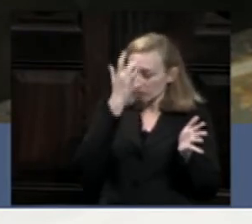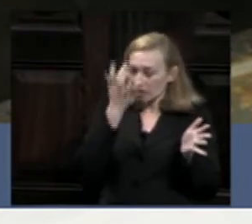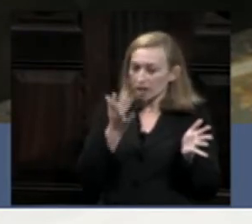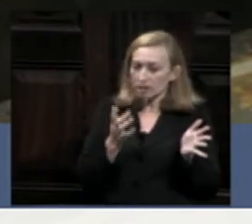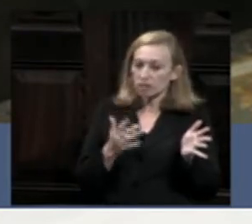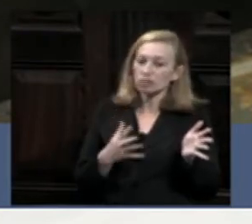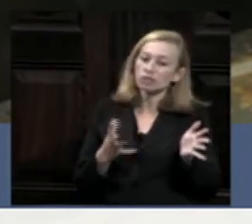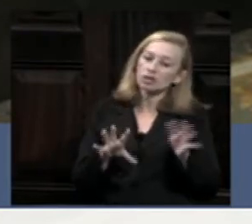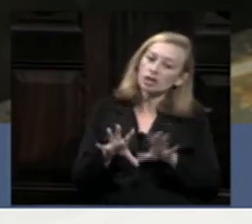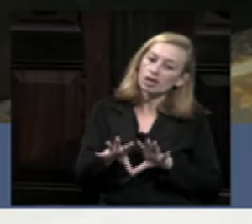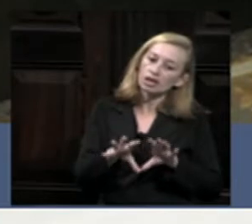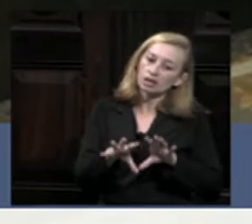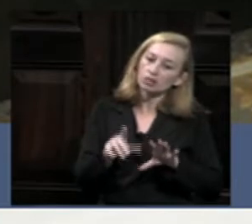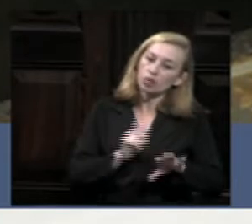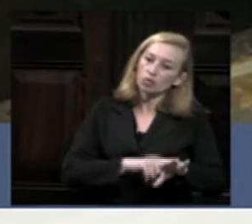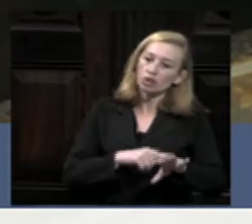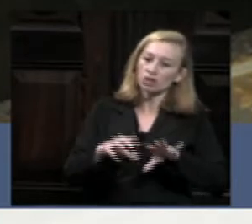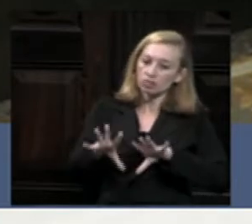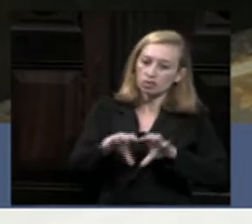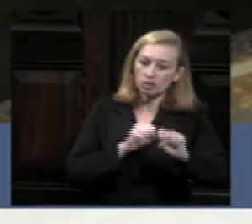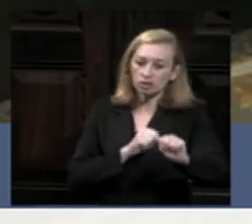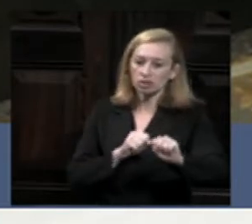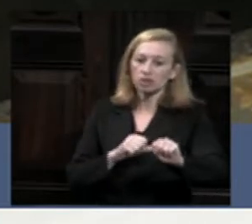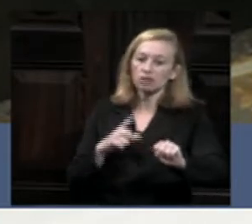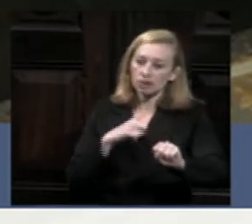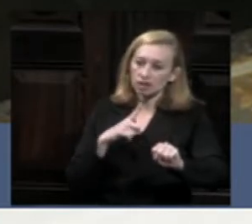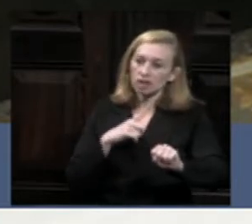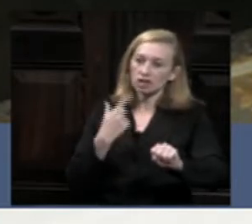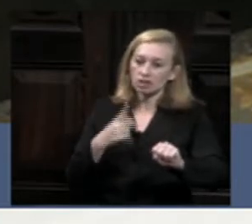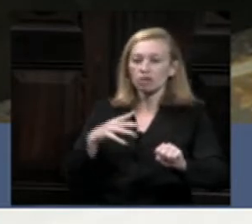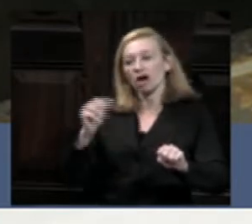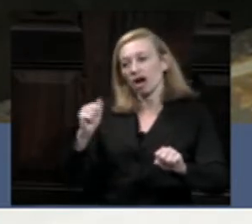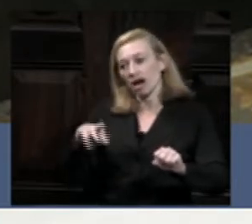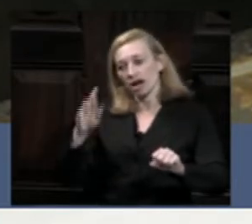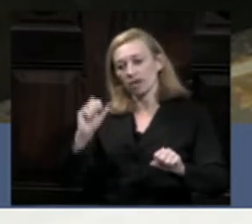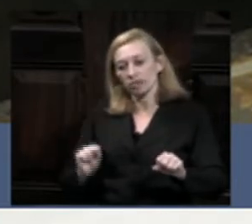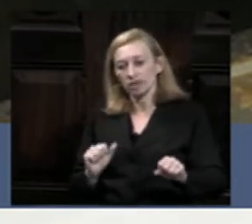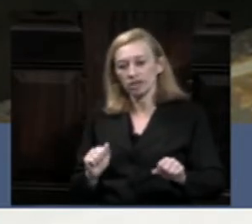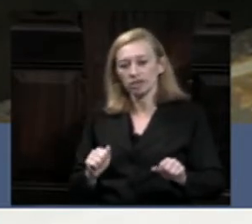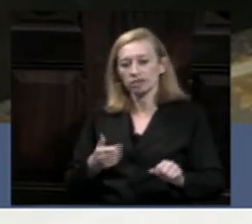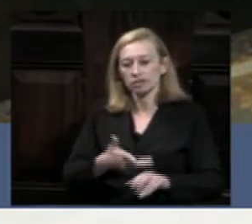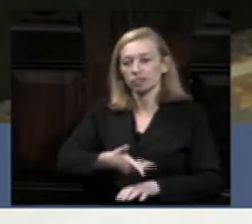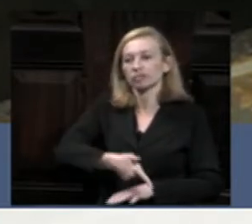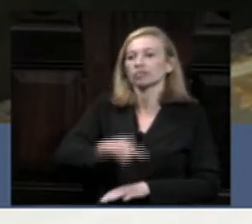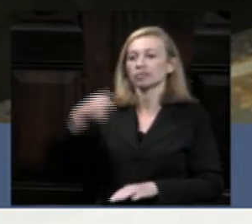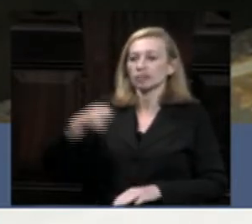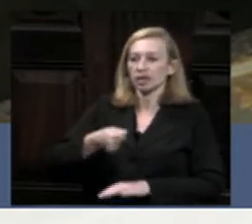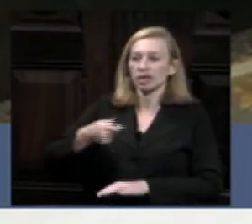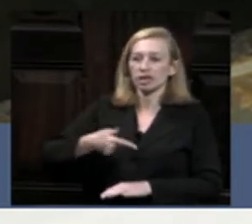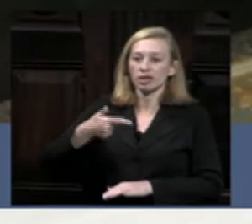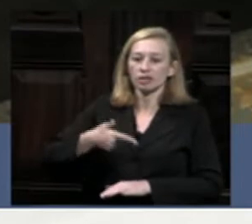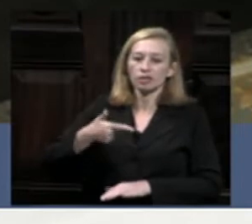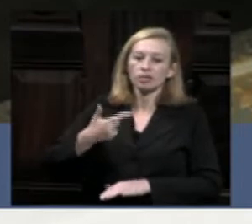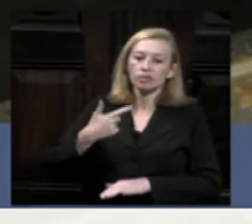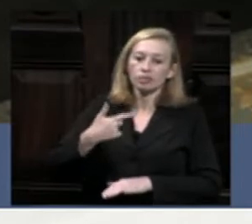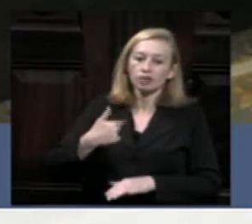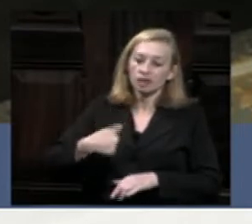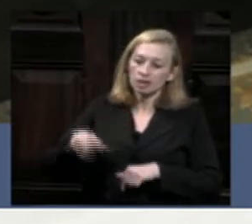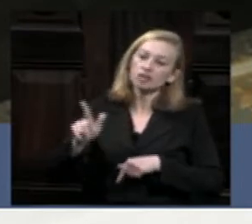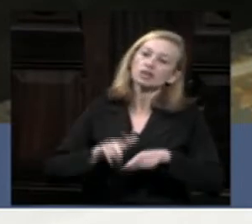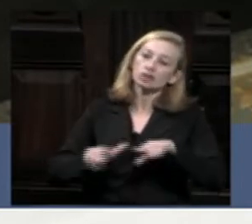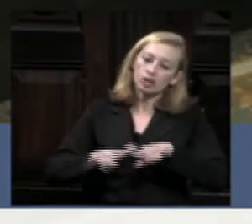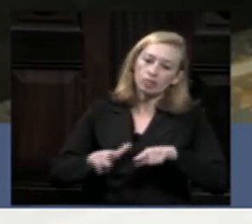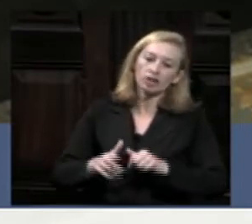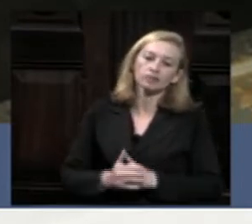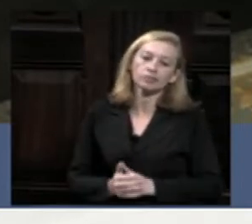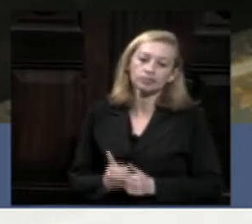o nosso policial já vai ter, pelo menos em tese, condições de estar ali para receber a sua arma de fogo, comprada com recursos próprios,